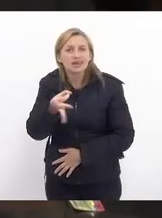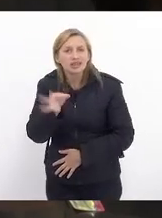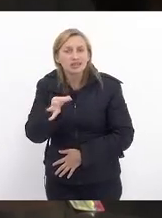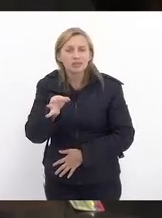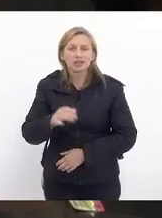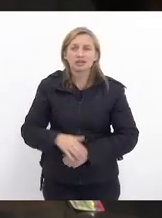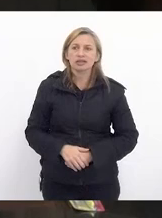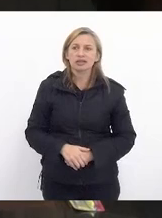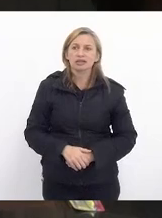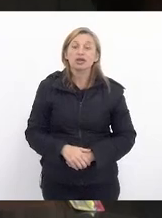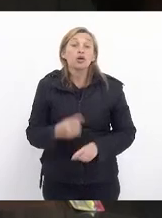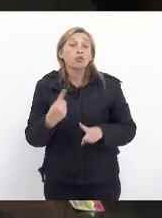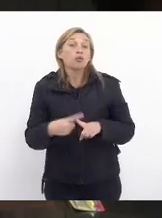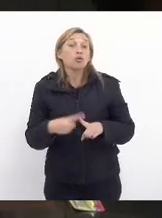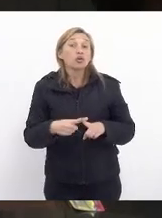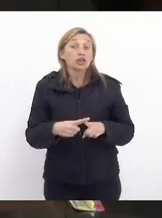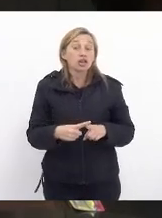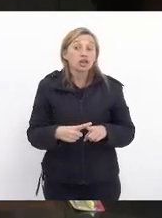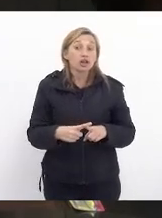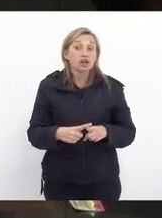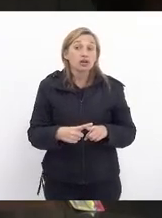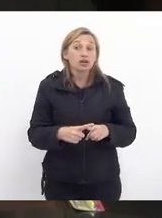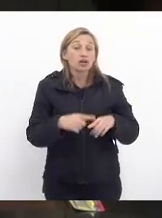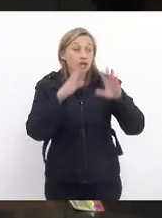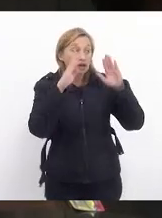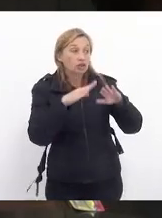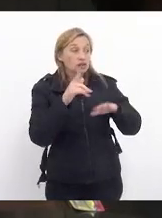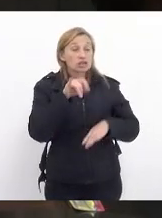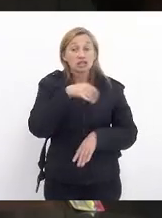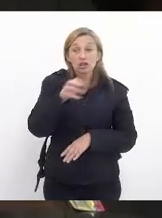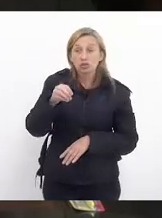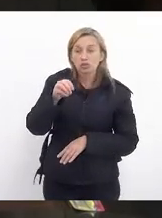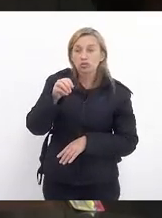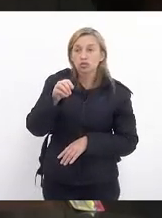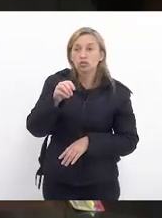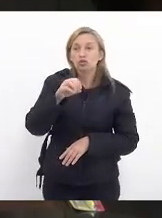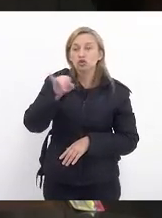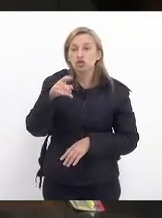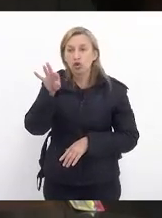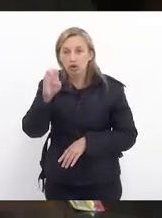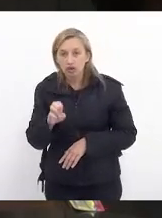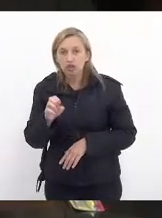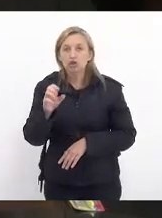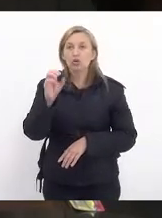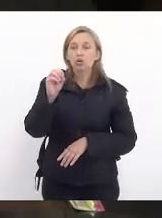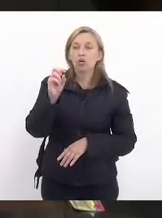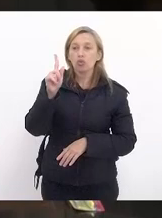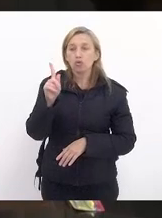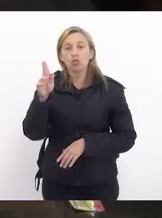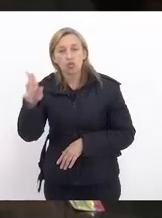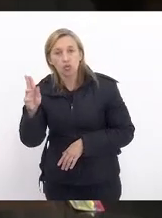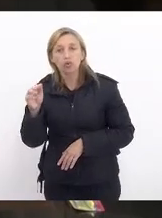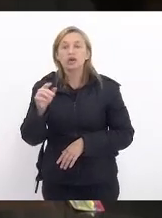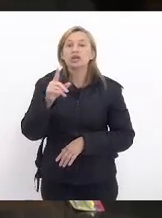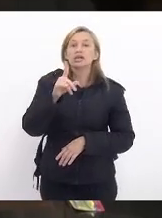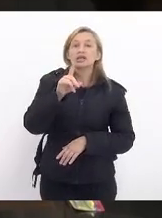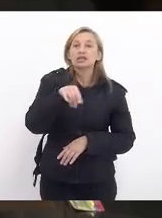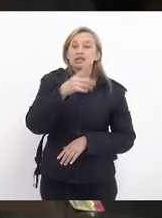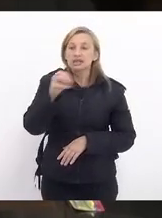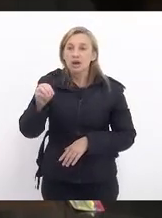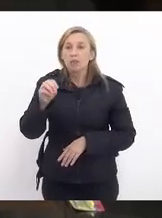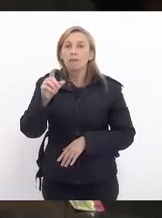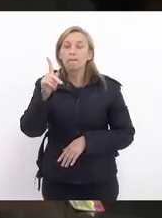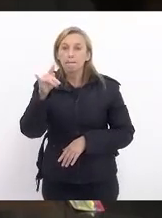sincrética porque culto a São Jorge com tua ogum por exemplo tua São Pedro São Jerônimo